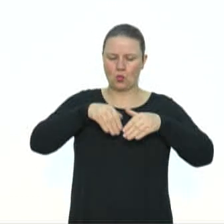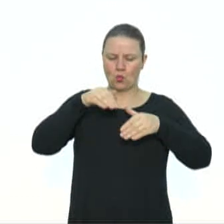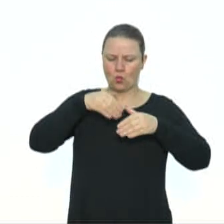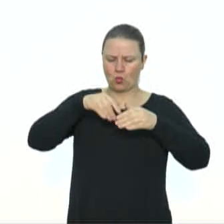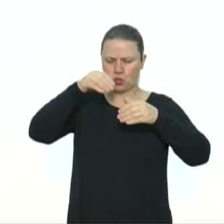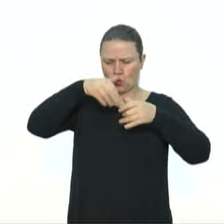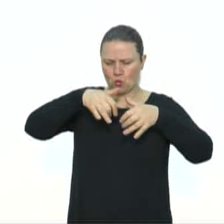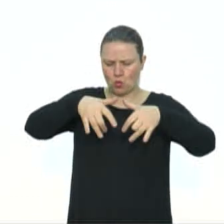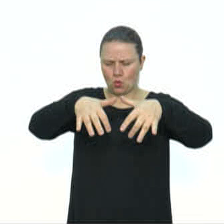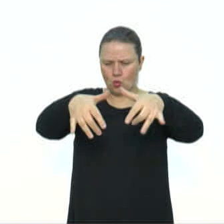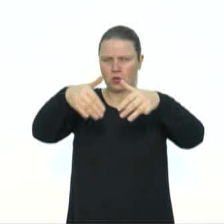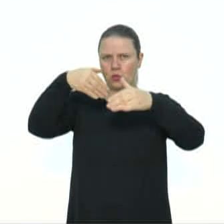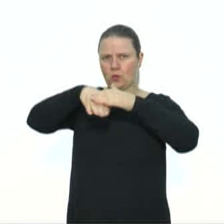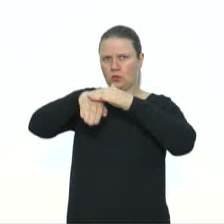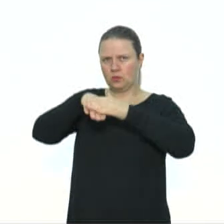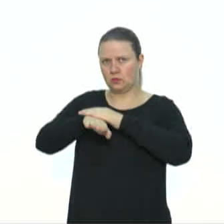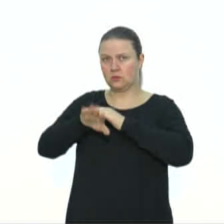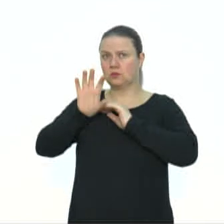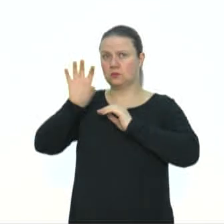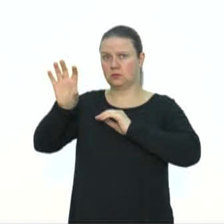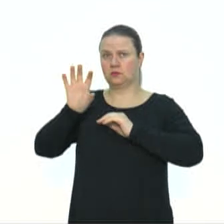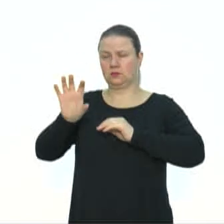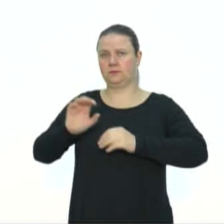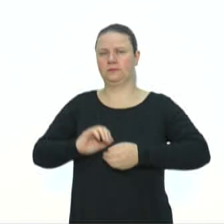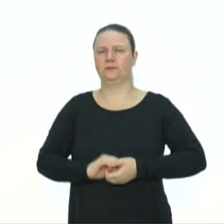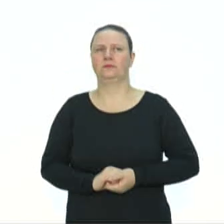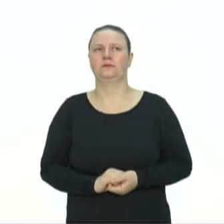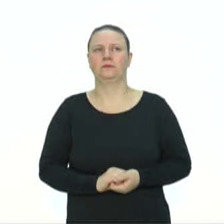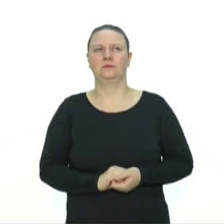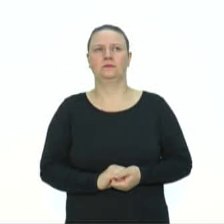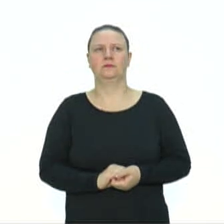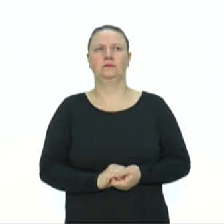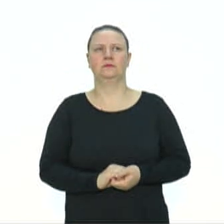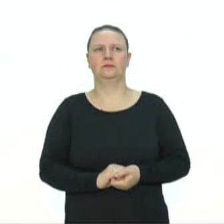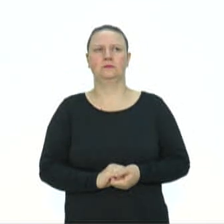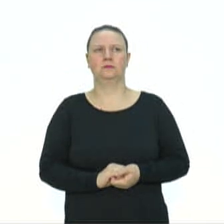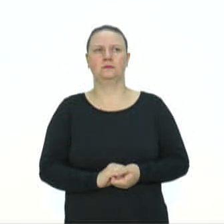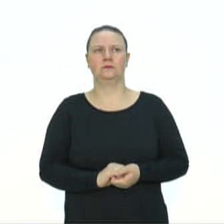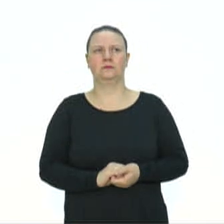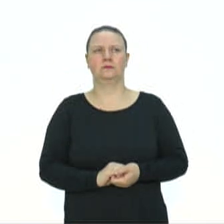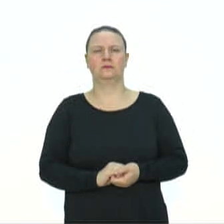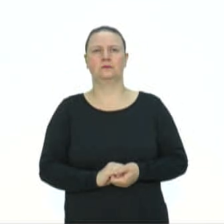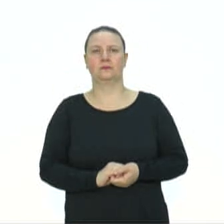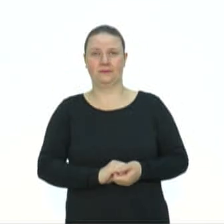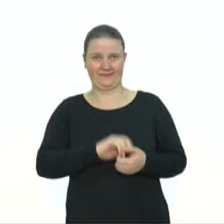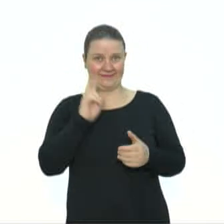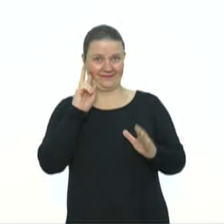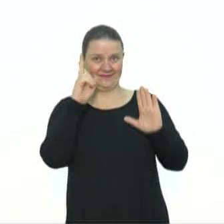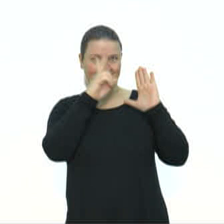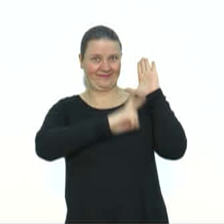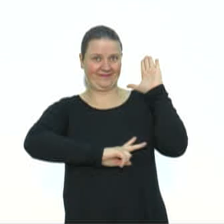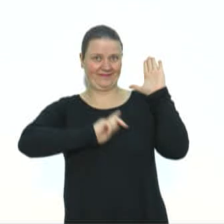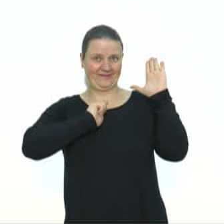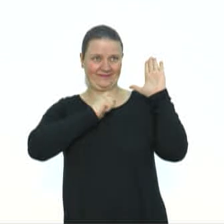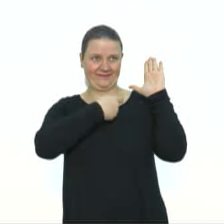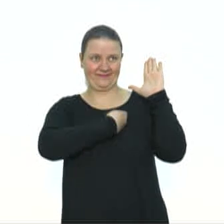era isto. Pero lo que más me duele,